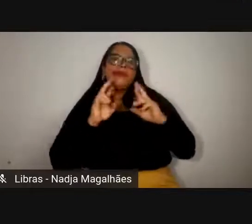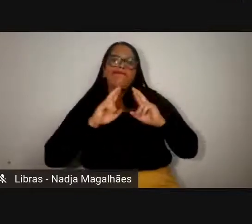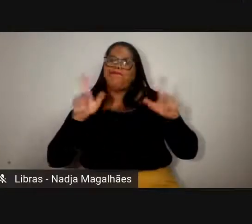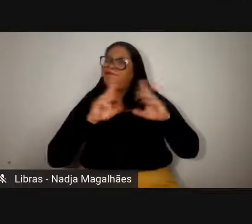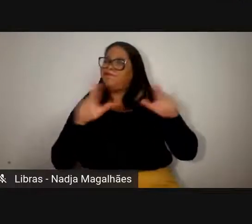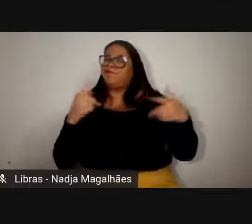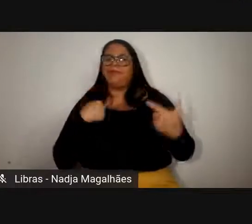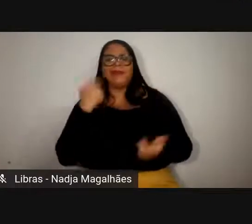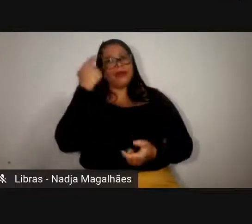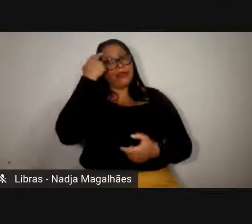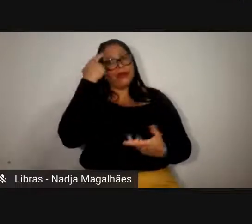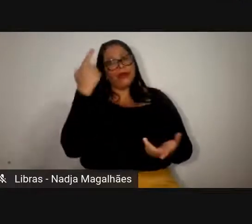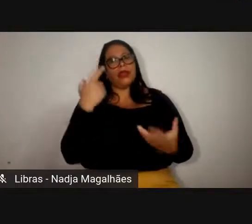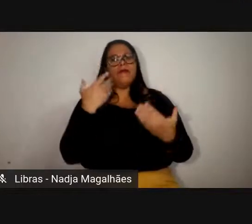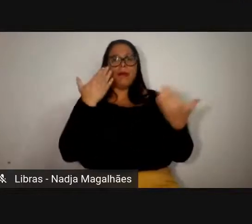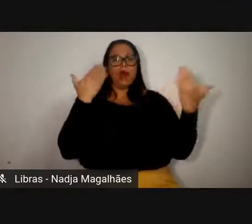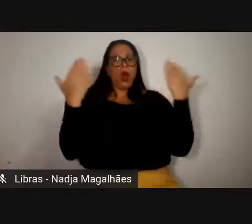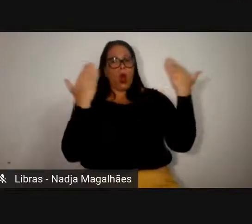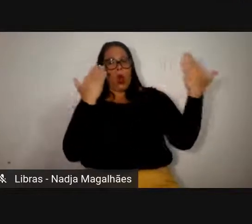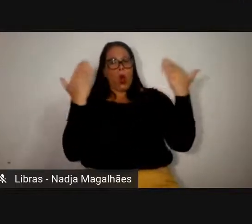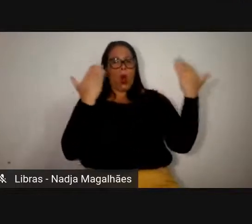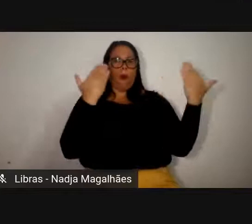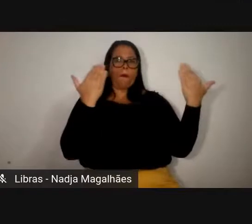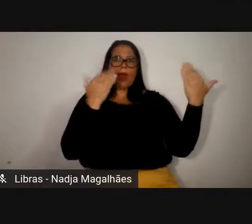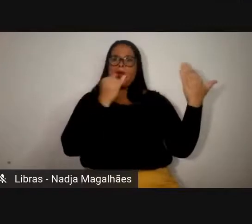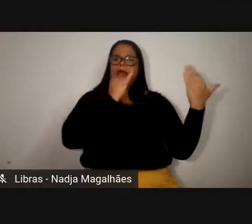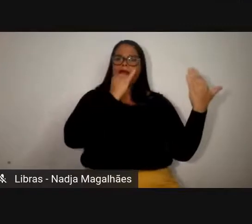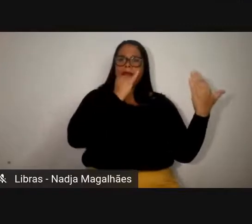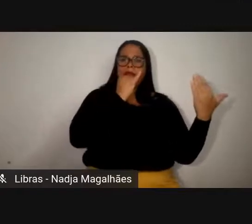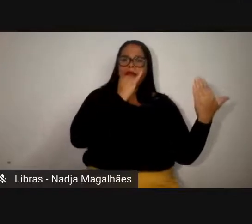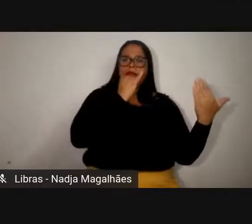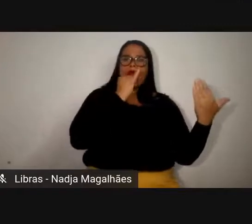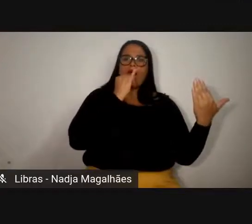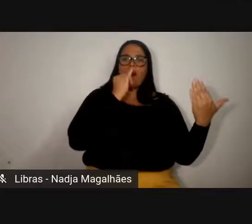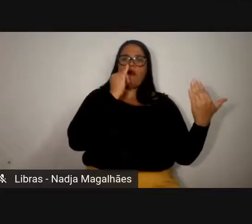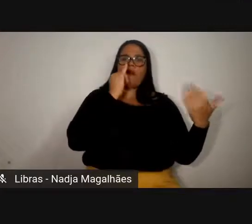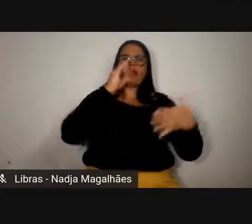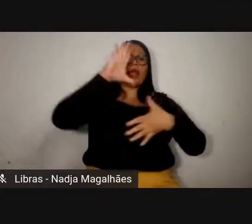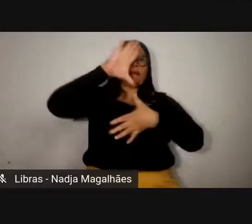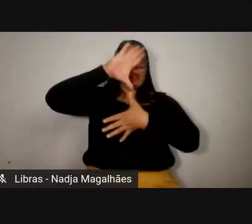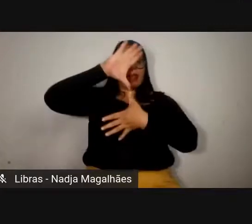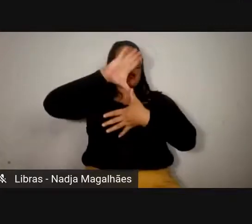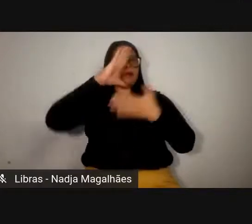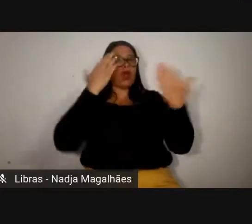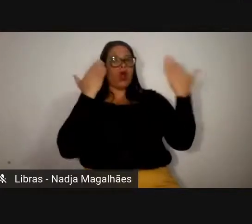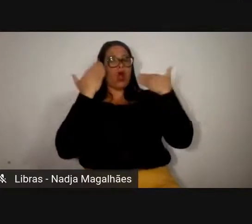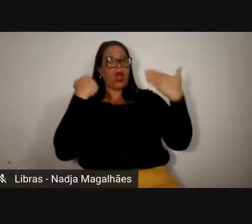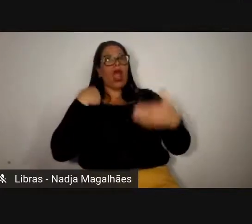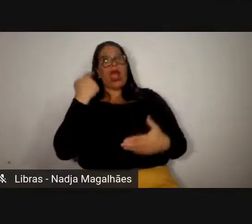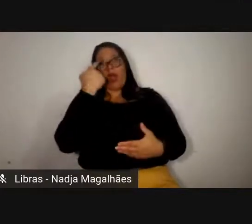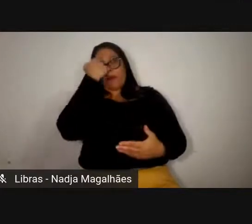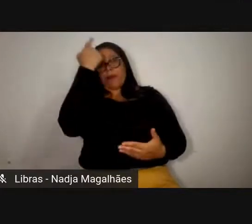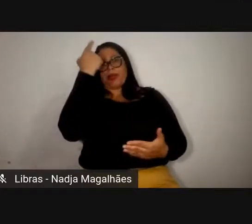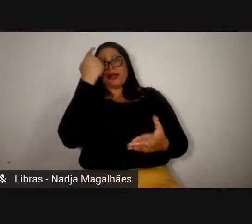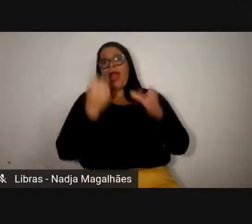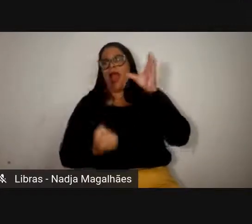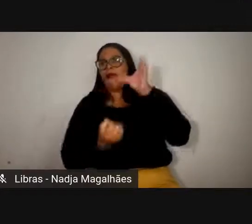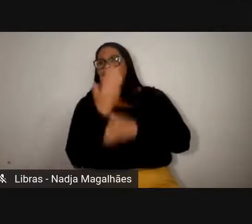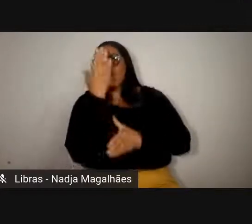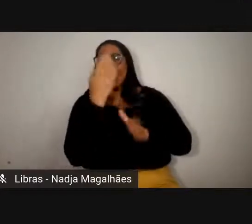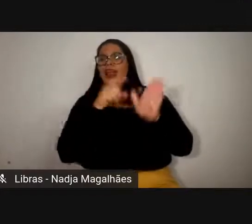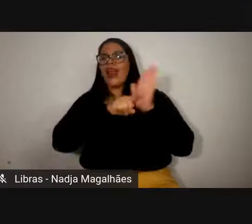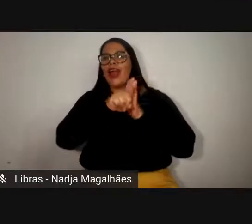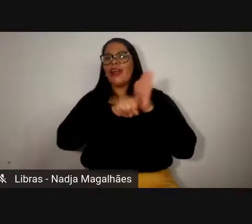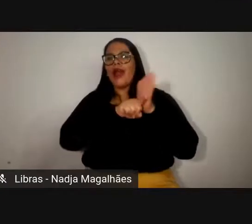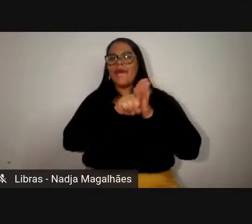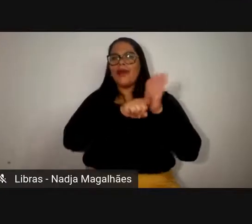falei, vamos fazer uma comparação entre os países da América. E foi aí que nasceu esse estudo acadêmico para